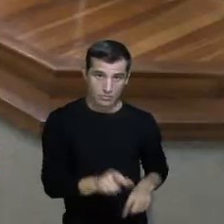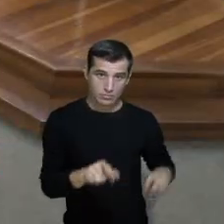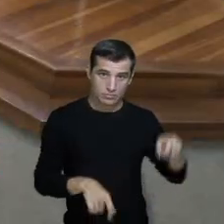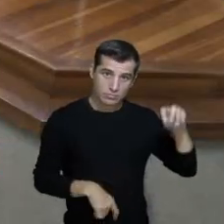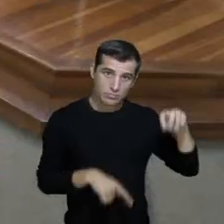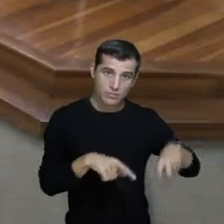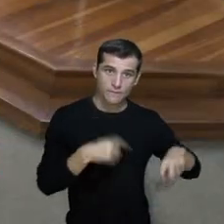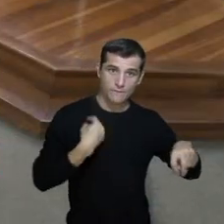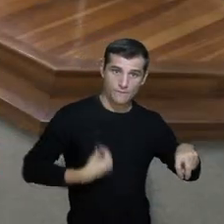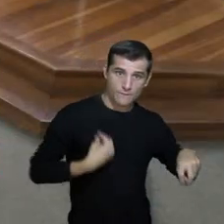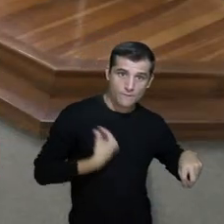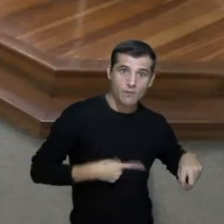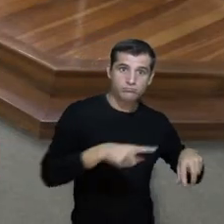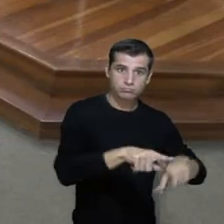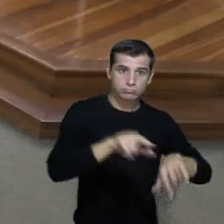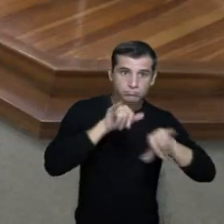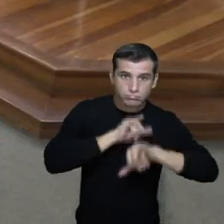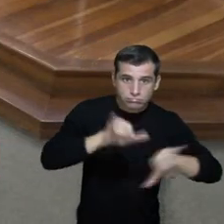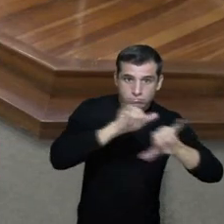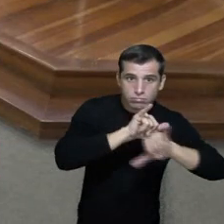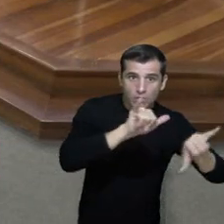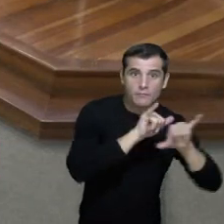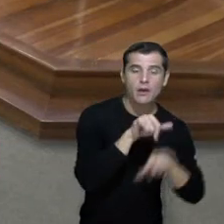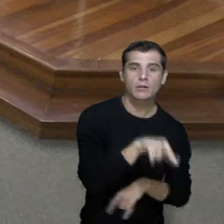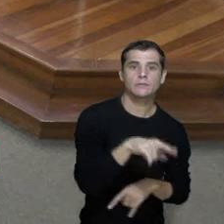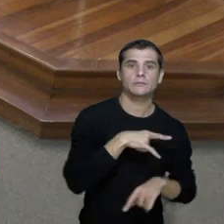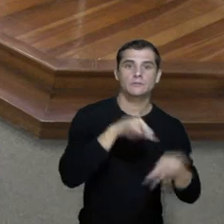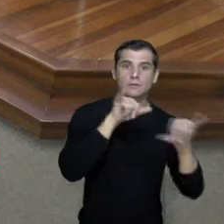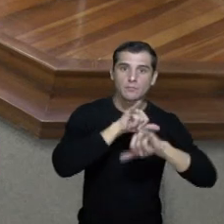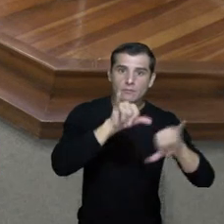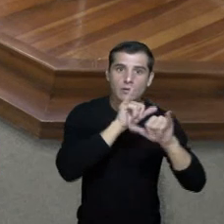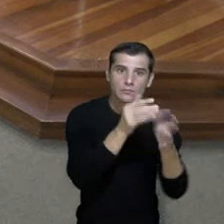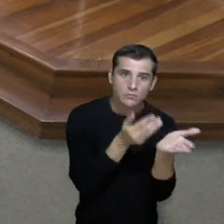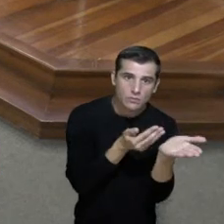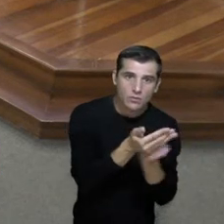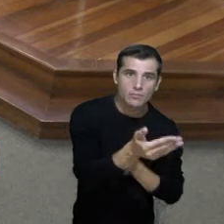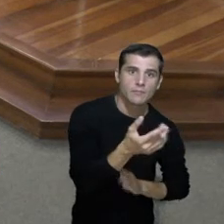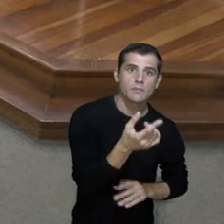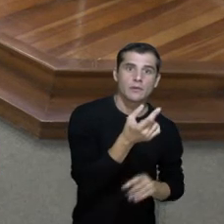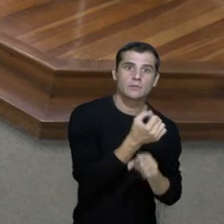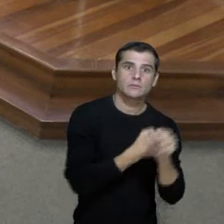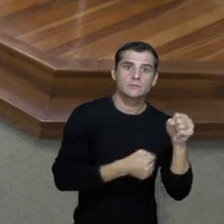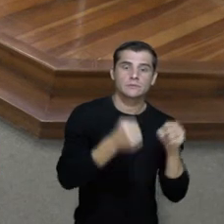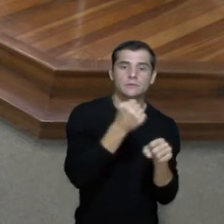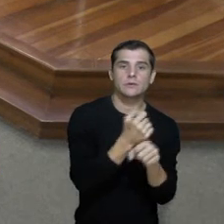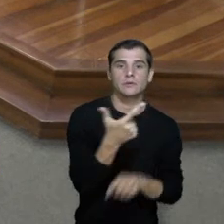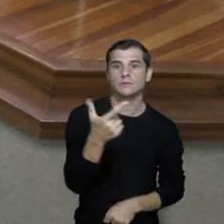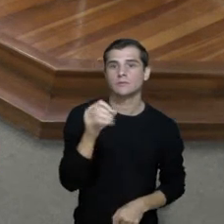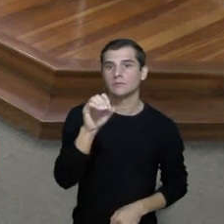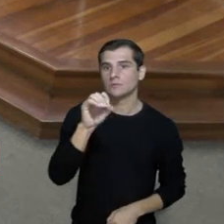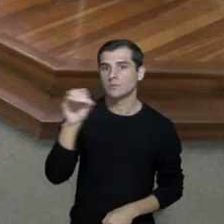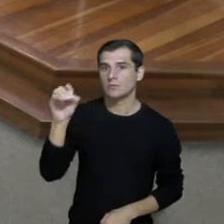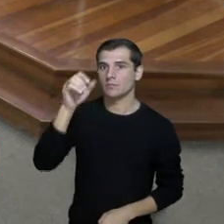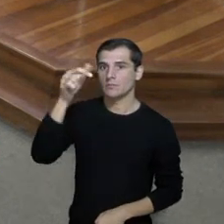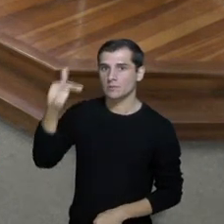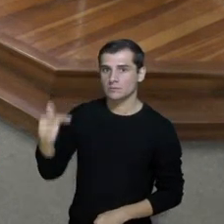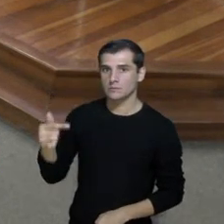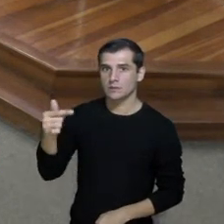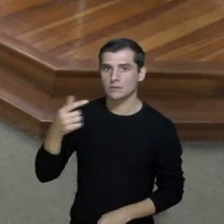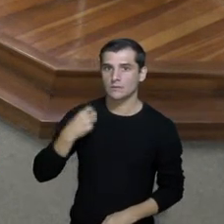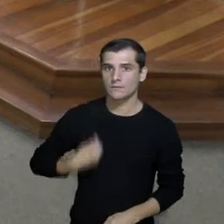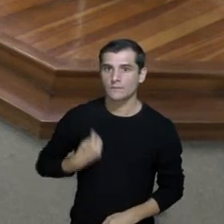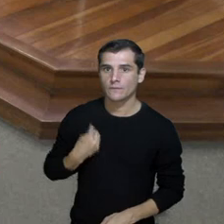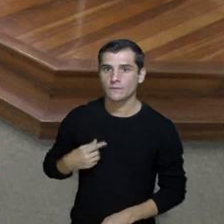campanha entrou em 97 eh 2007 perdão ou não sei se 2007 ou 2009